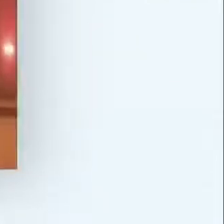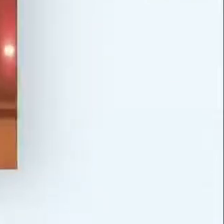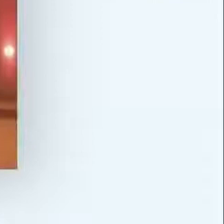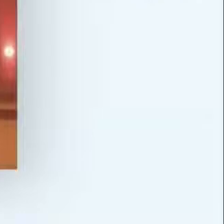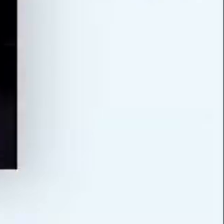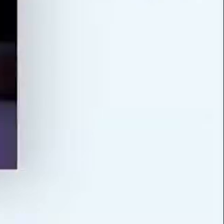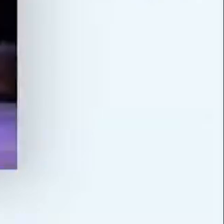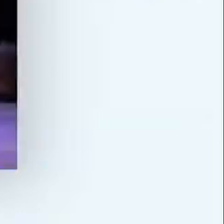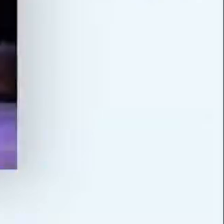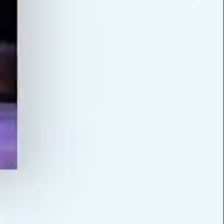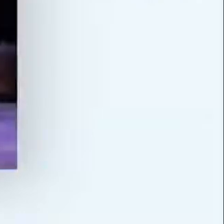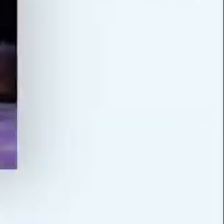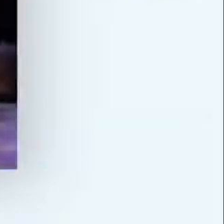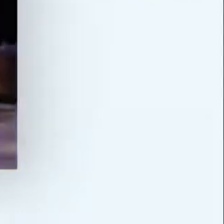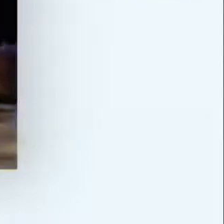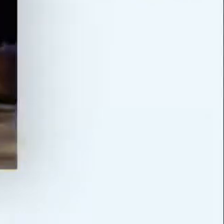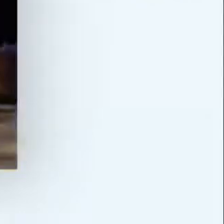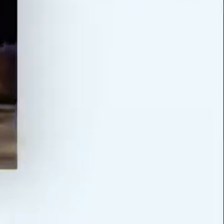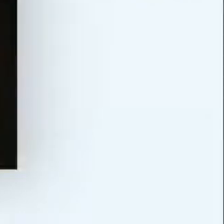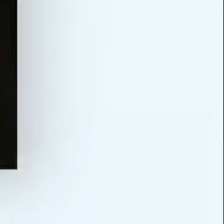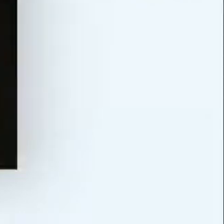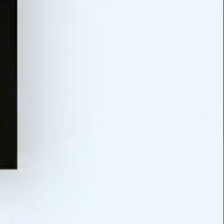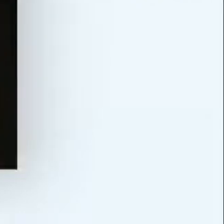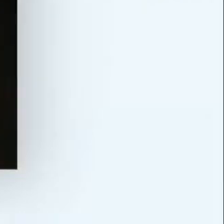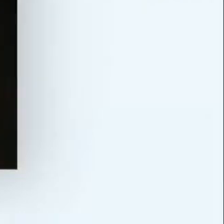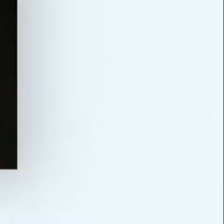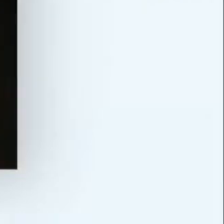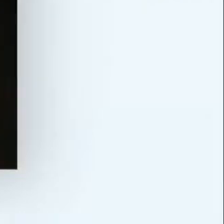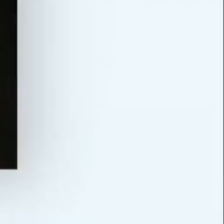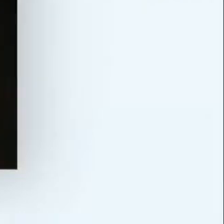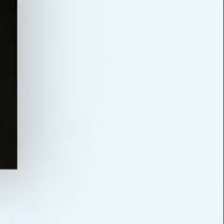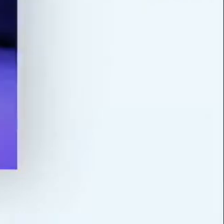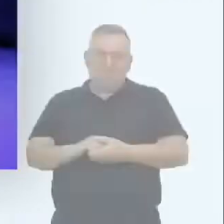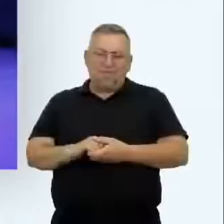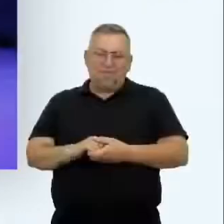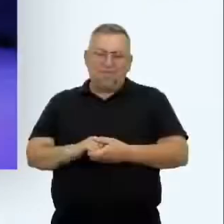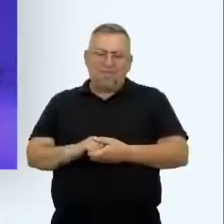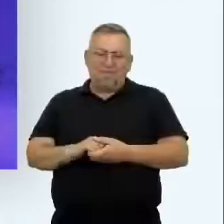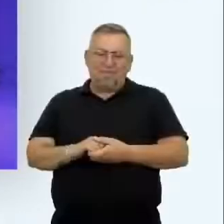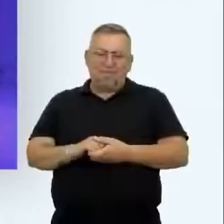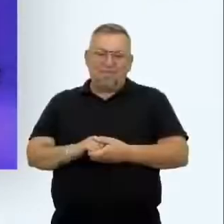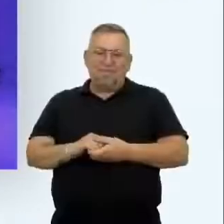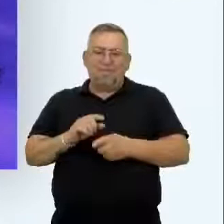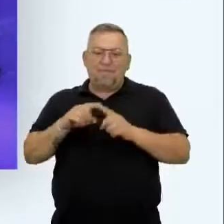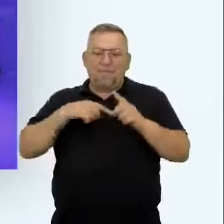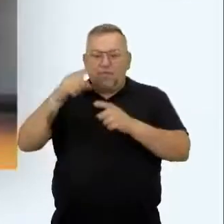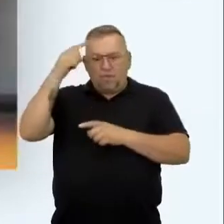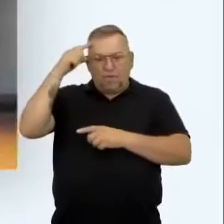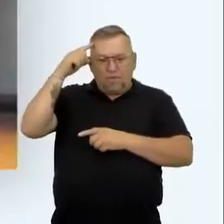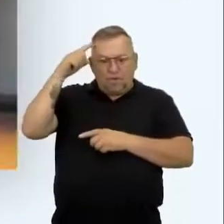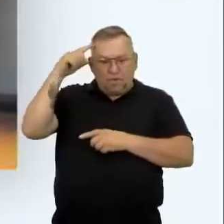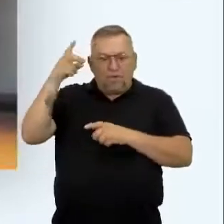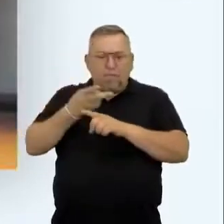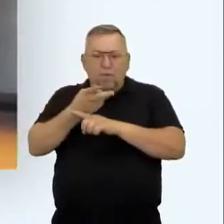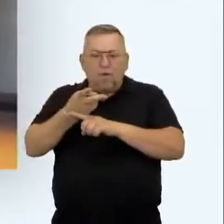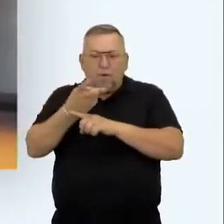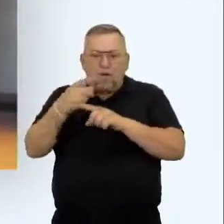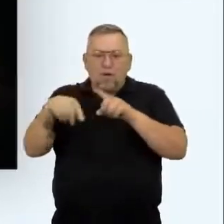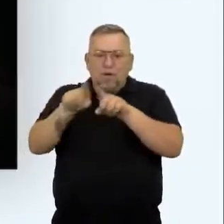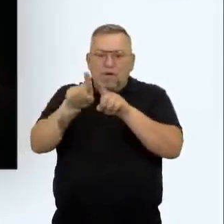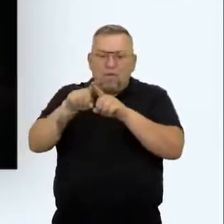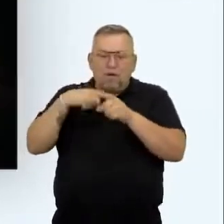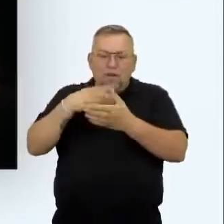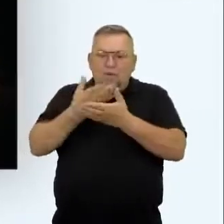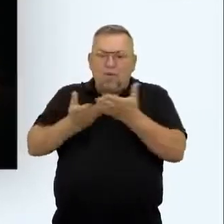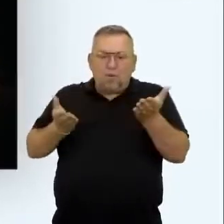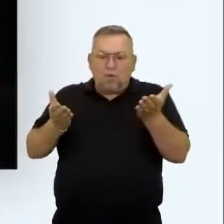Pensa casamento, já perdi uma música, já perdi até a minha